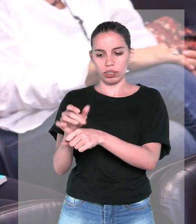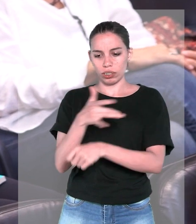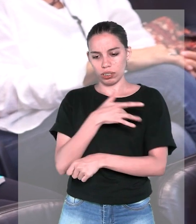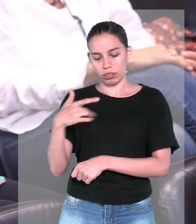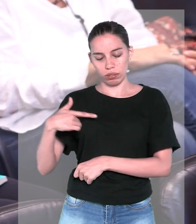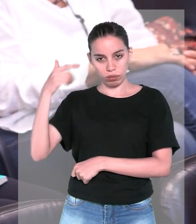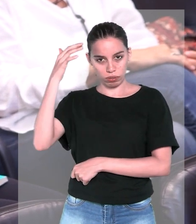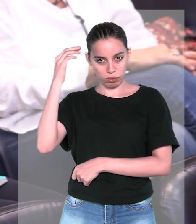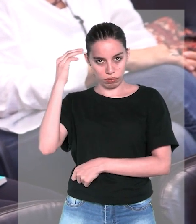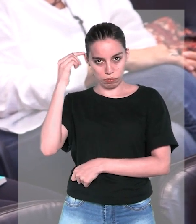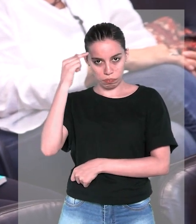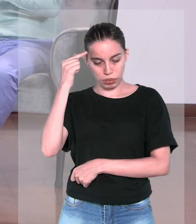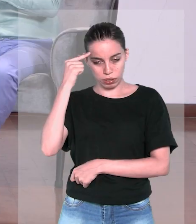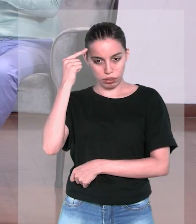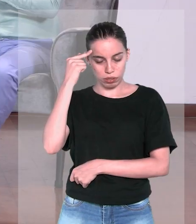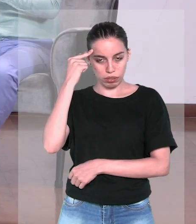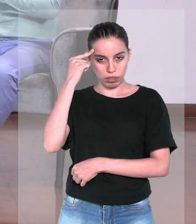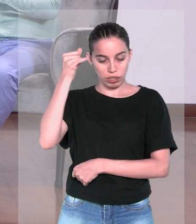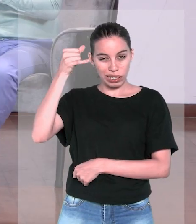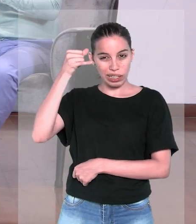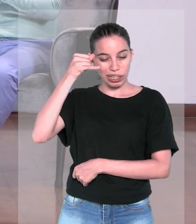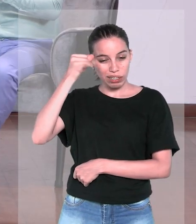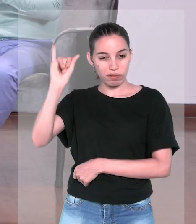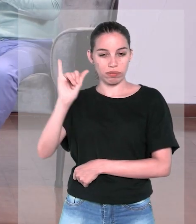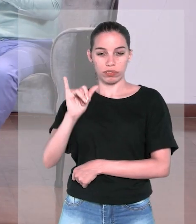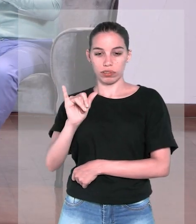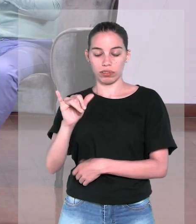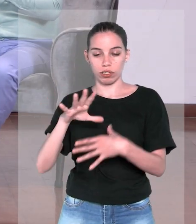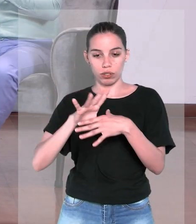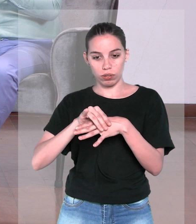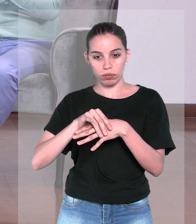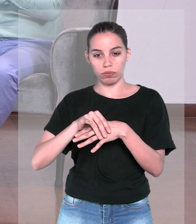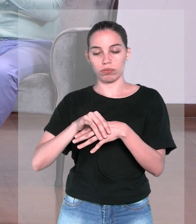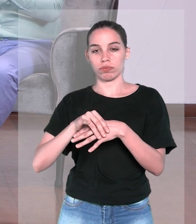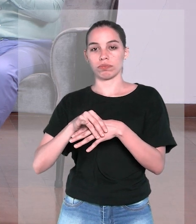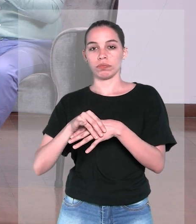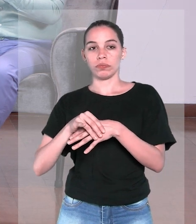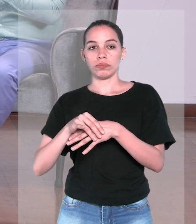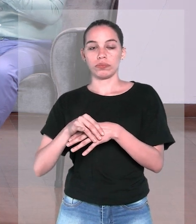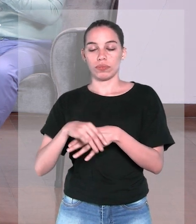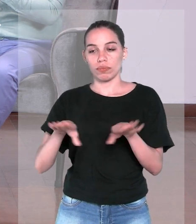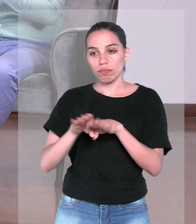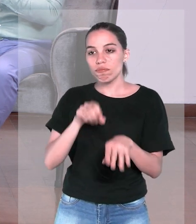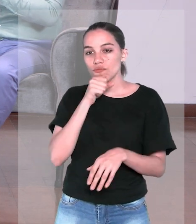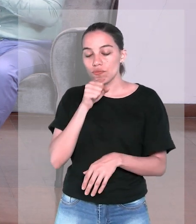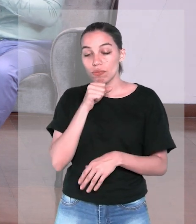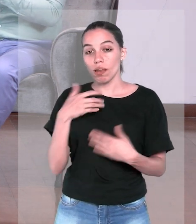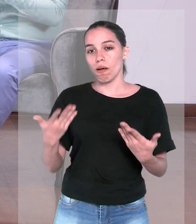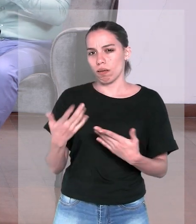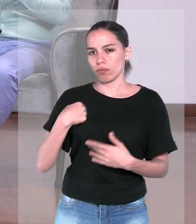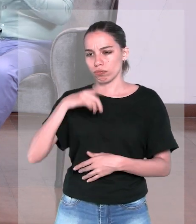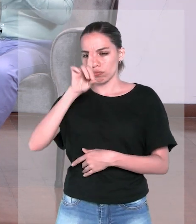plateia, espectadores acompanham a fala de Hugo. Também com a promoção da saúde mental. Atualmente eu sou diretor do Instituto Menino